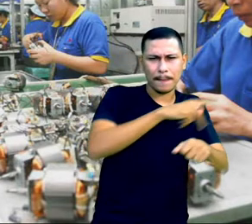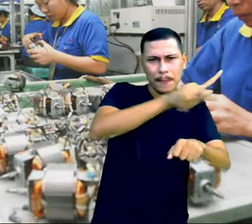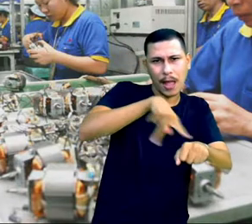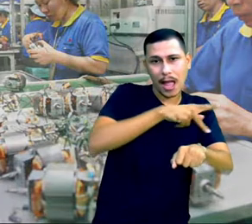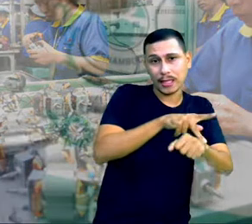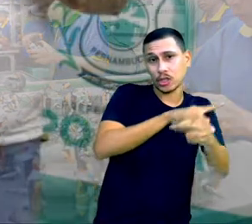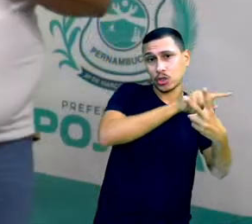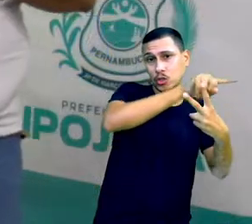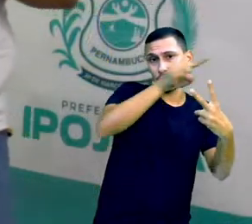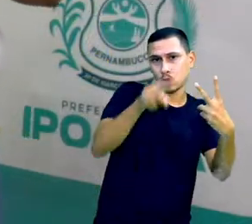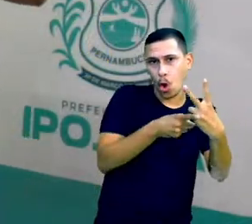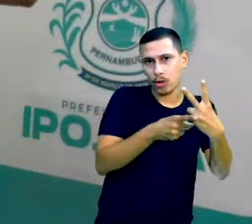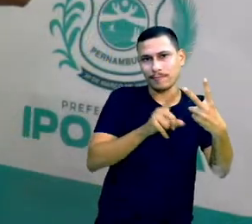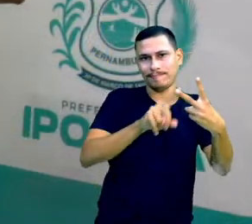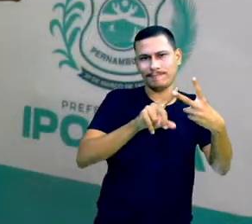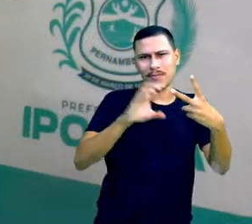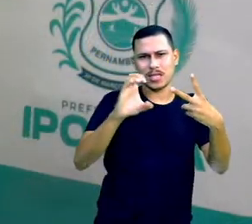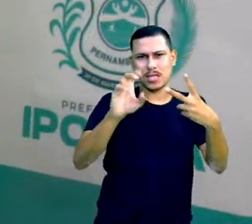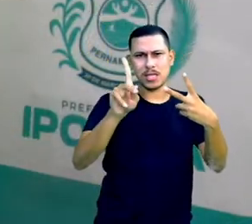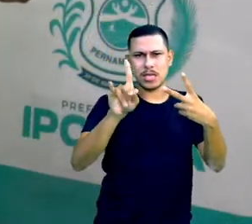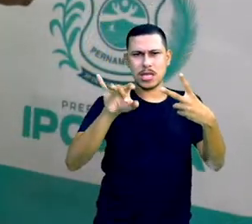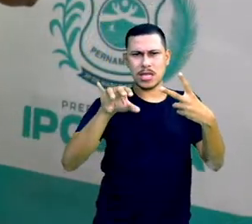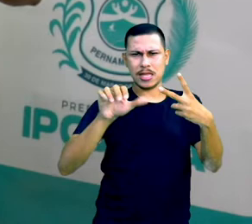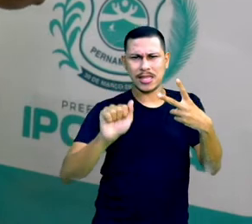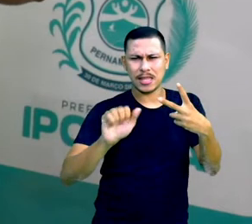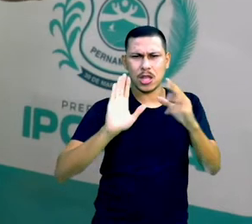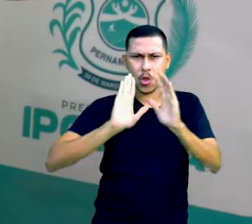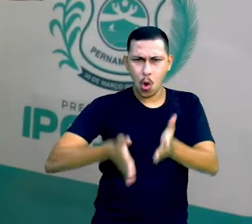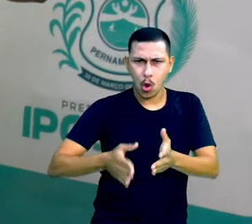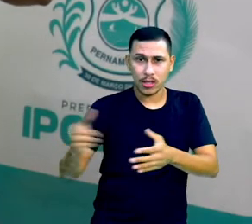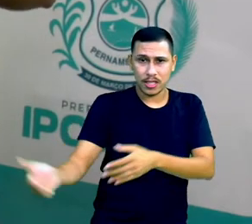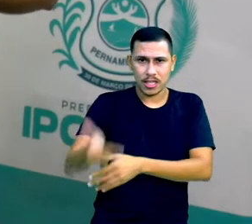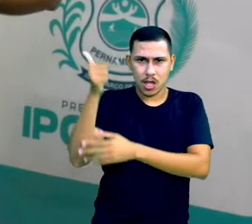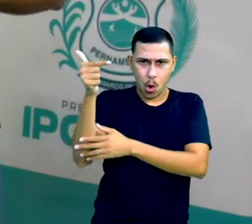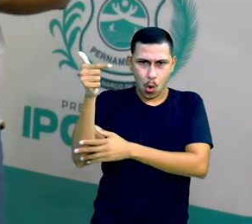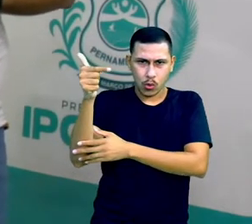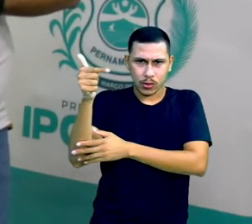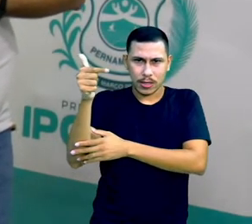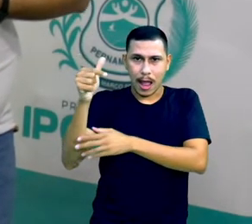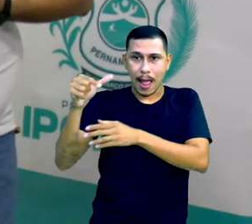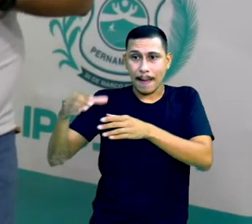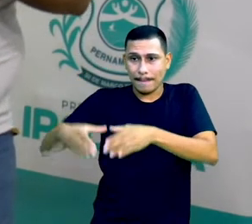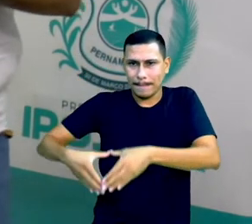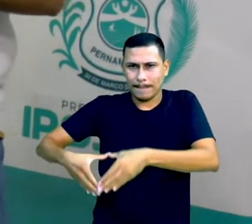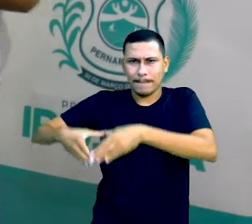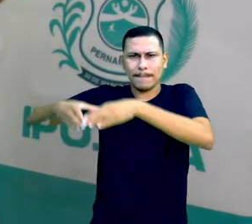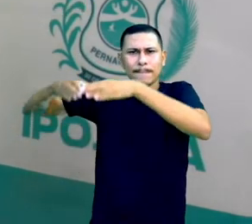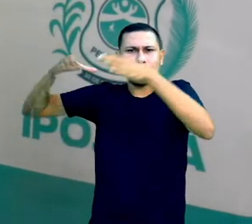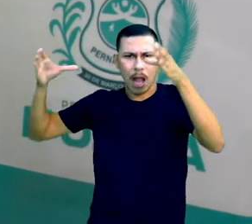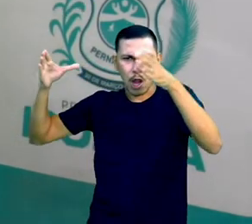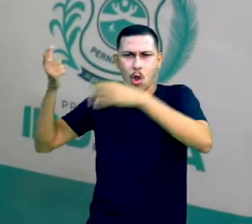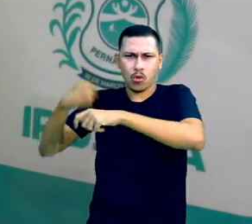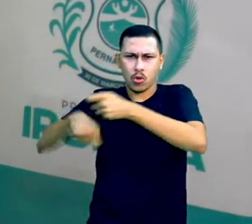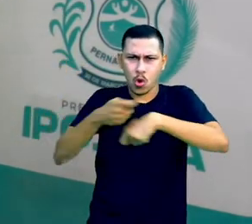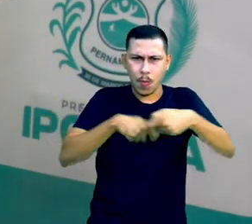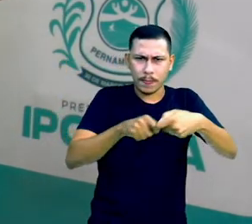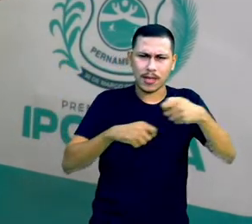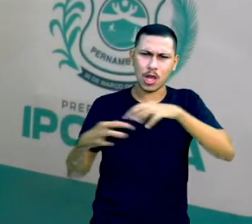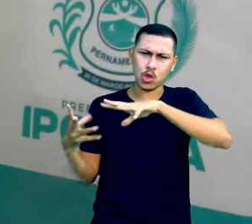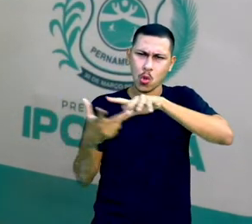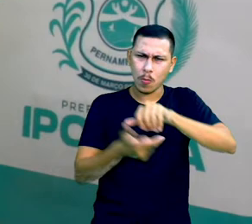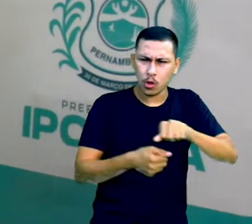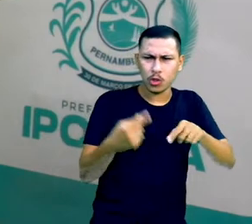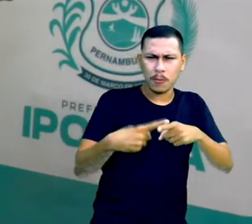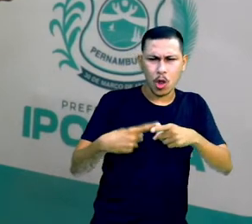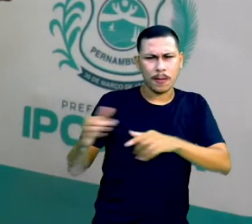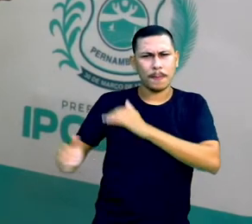A gente dá destaque à China, que hoje é a segunda maior potência econômica do mundo por conta desse processo